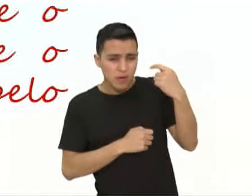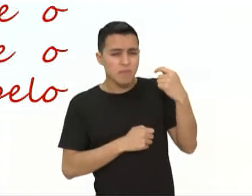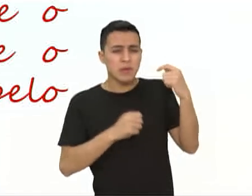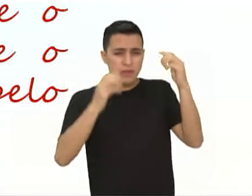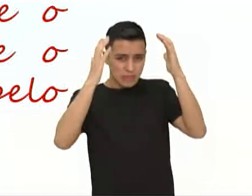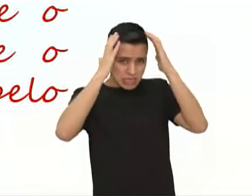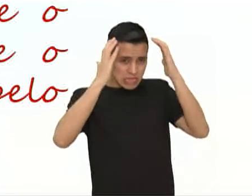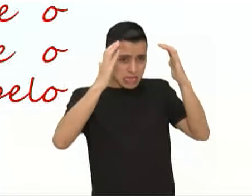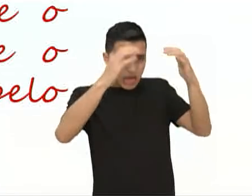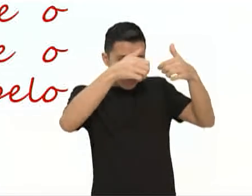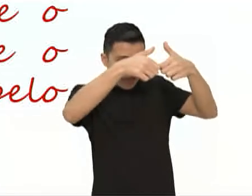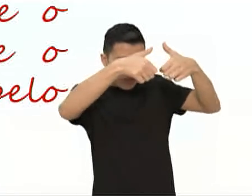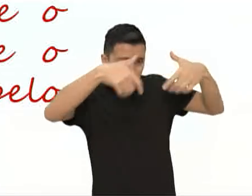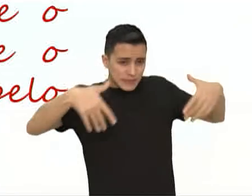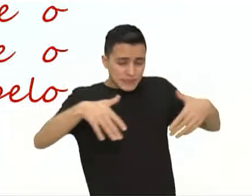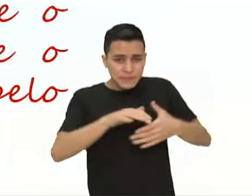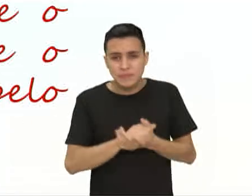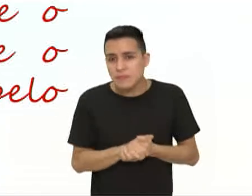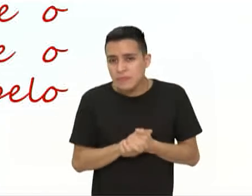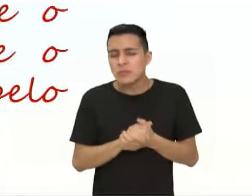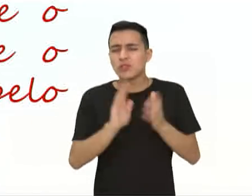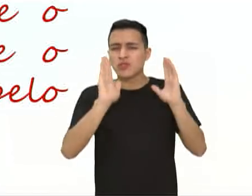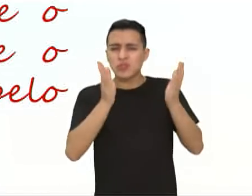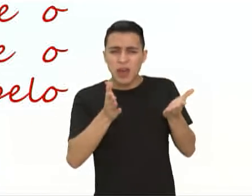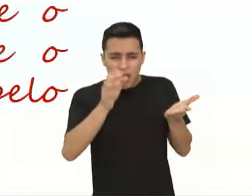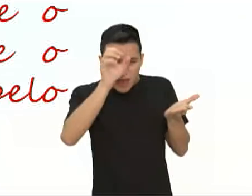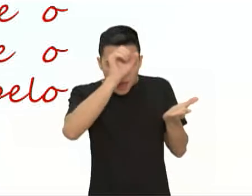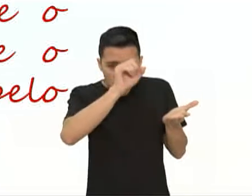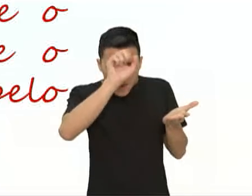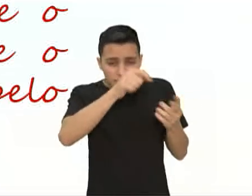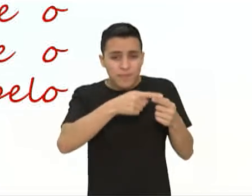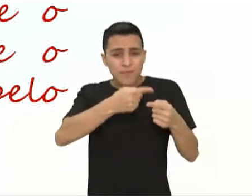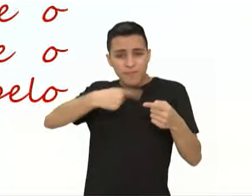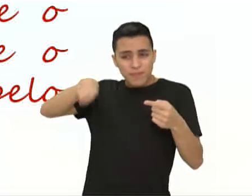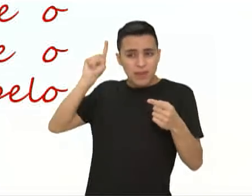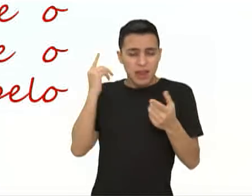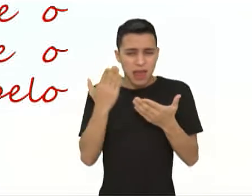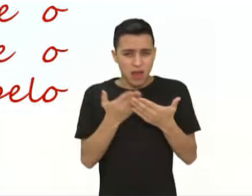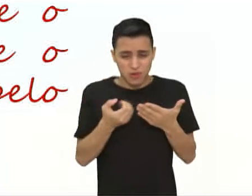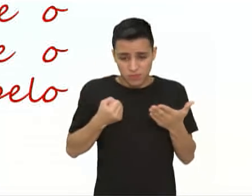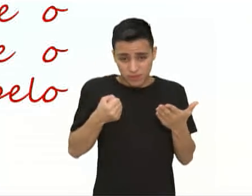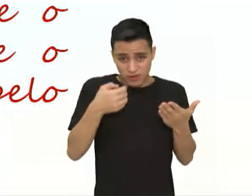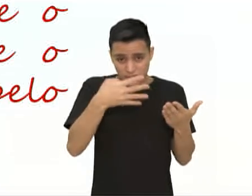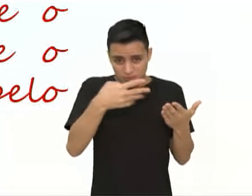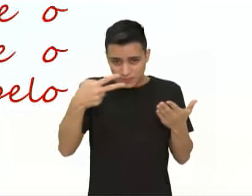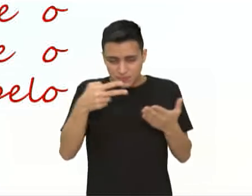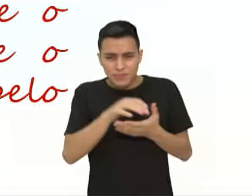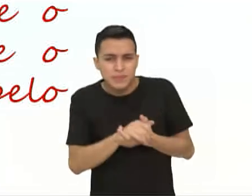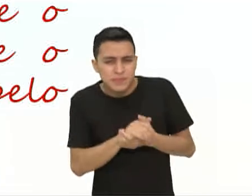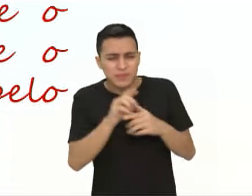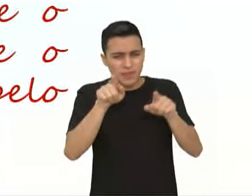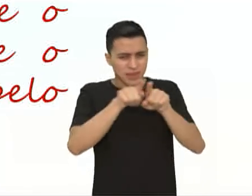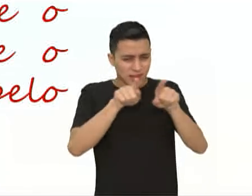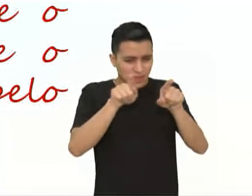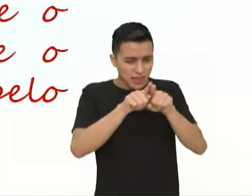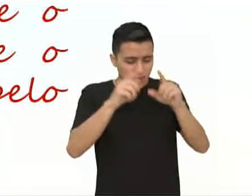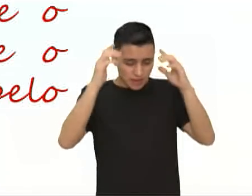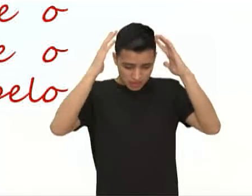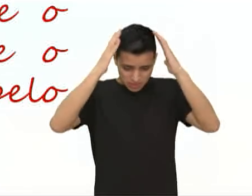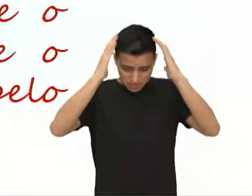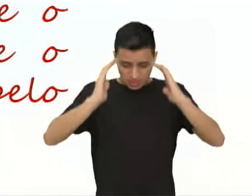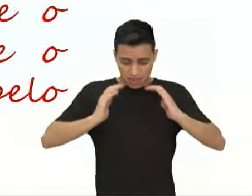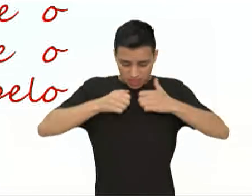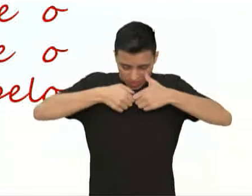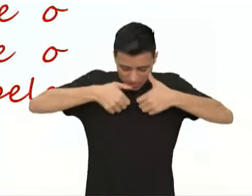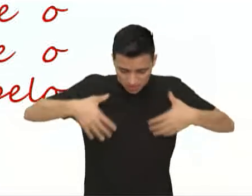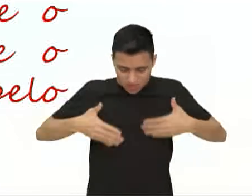sistema nervoso central, que nós aprendemos na aula número 42, e o sistema nervoso periférico,